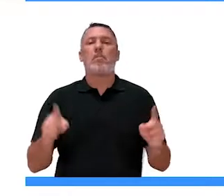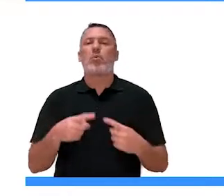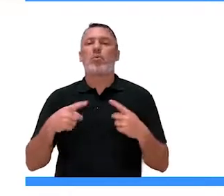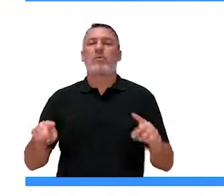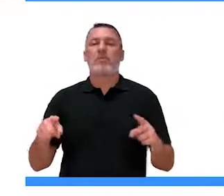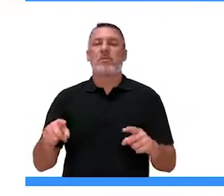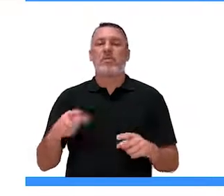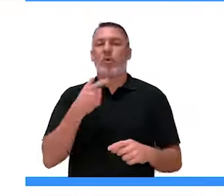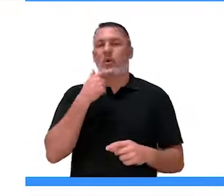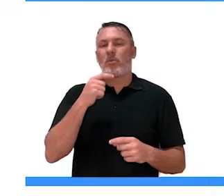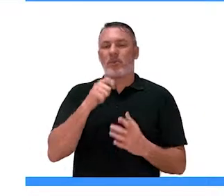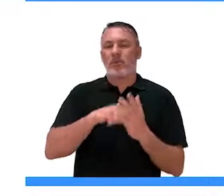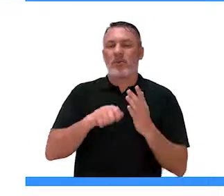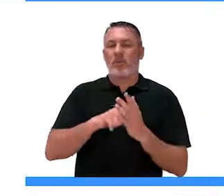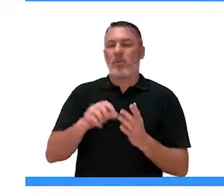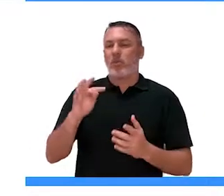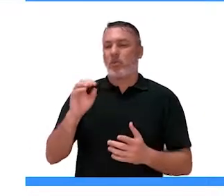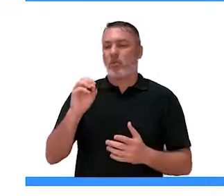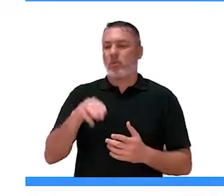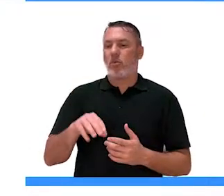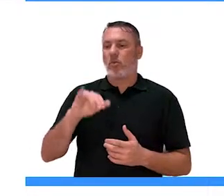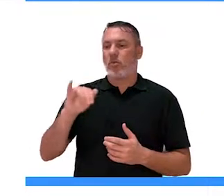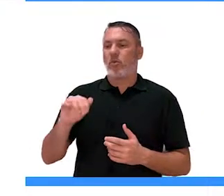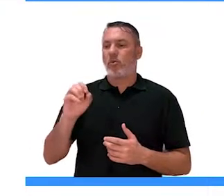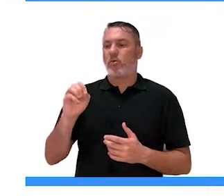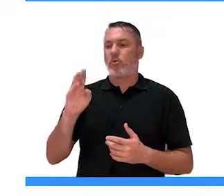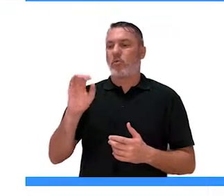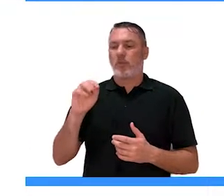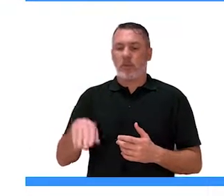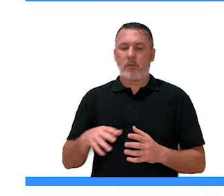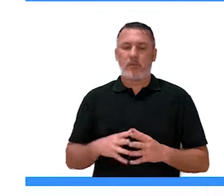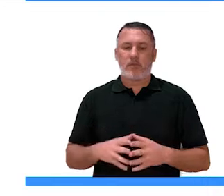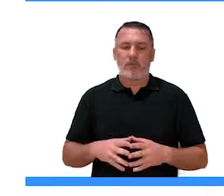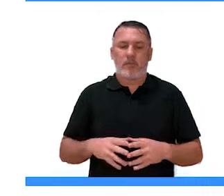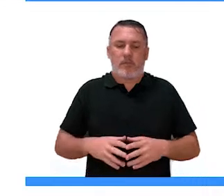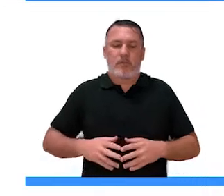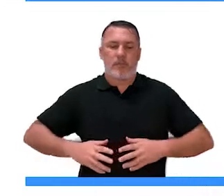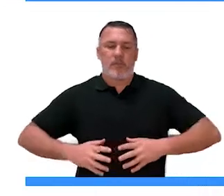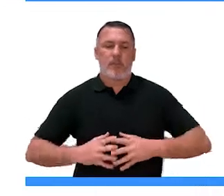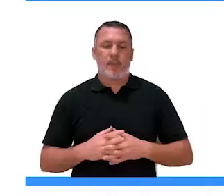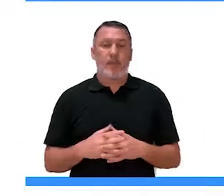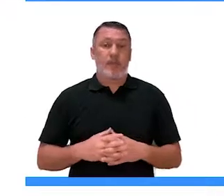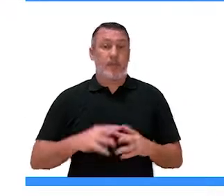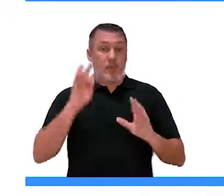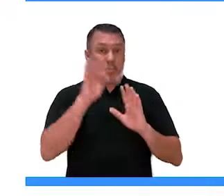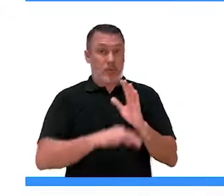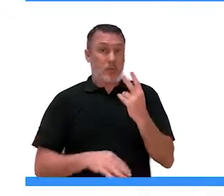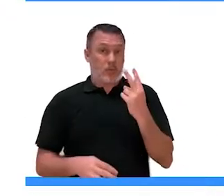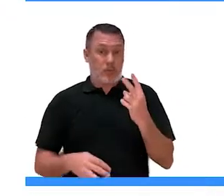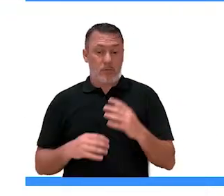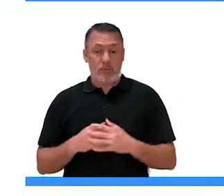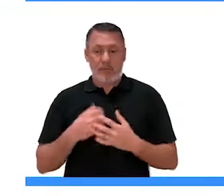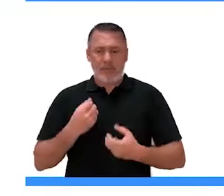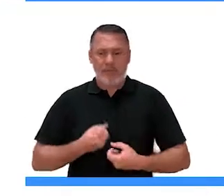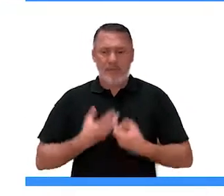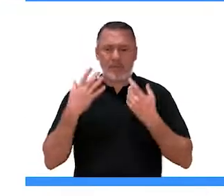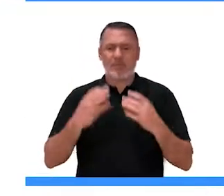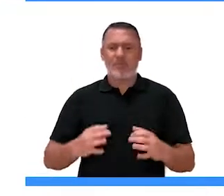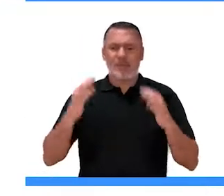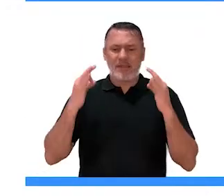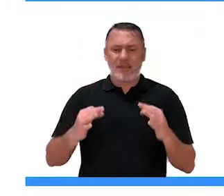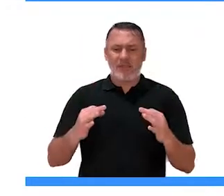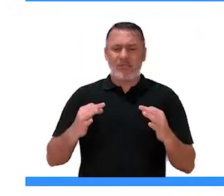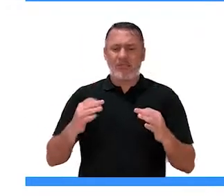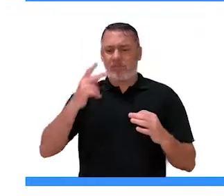Tom Jobim. E o texto 2. A inspiração súbita e certeira do compositor serve ainda de exemplo do